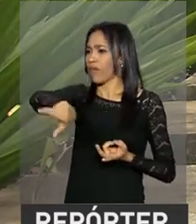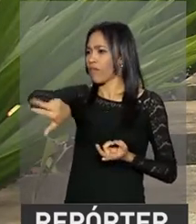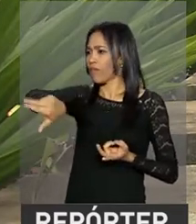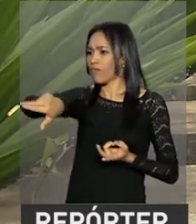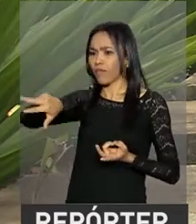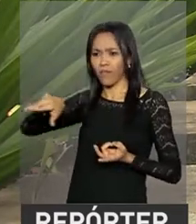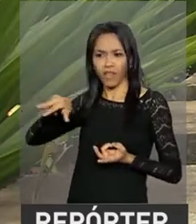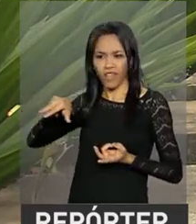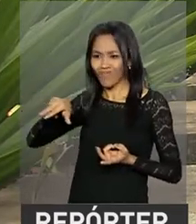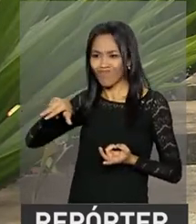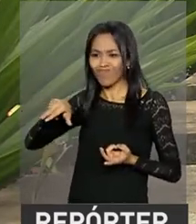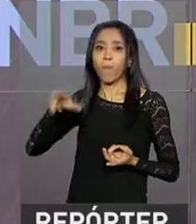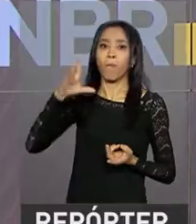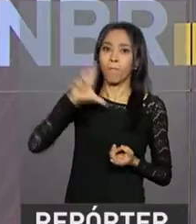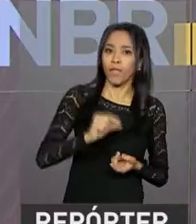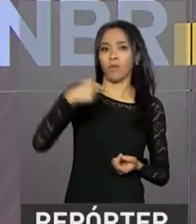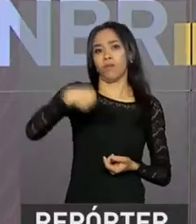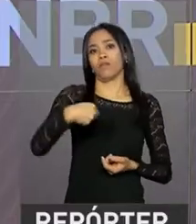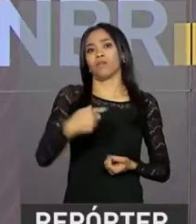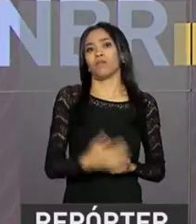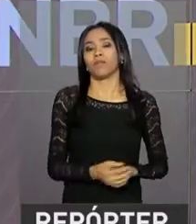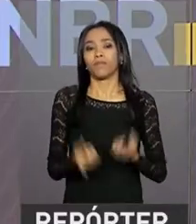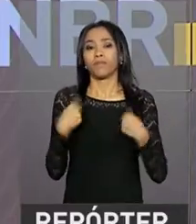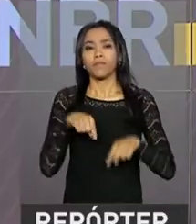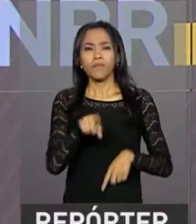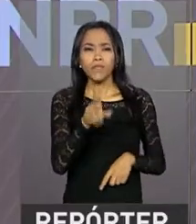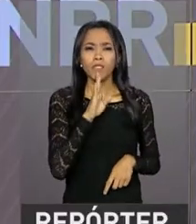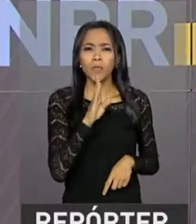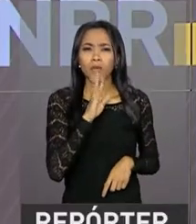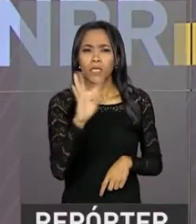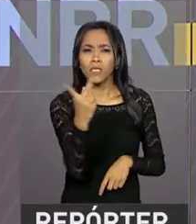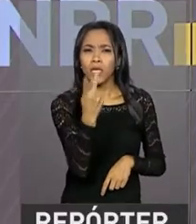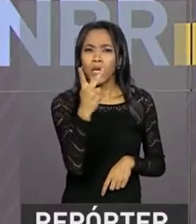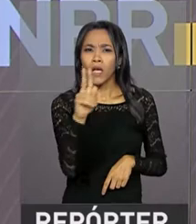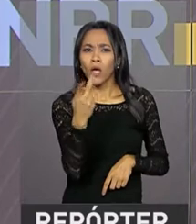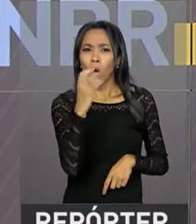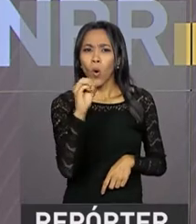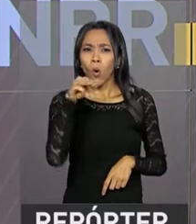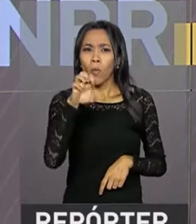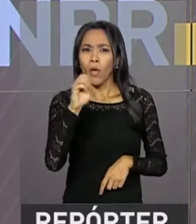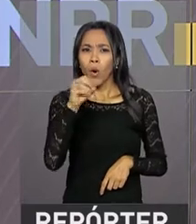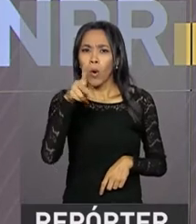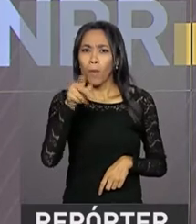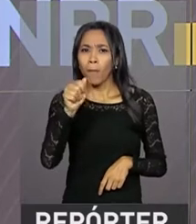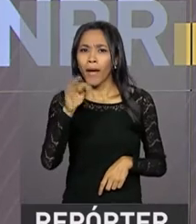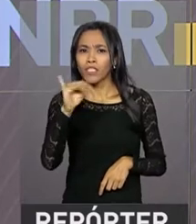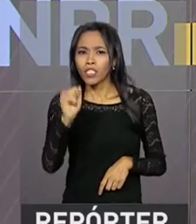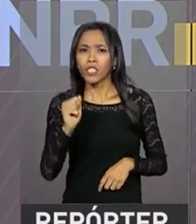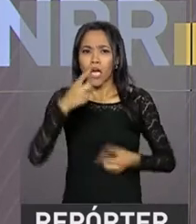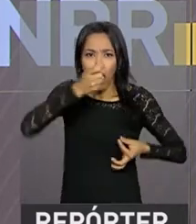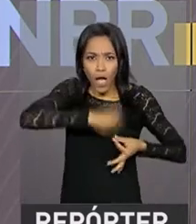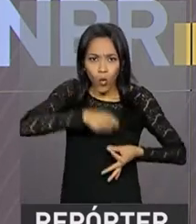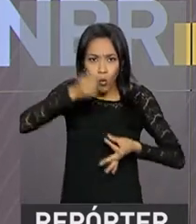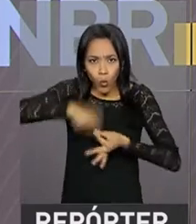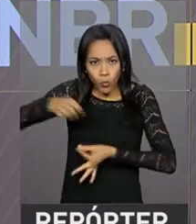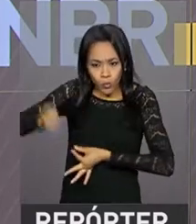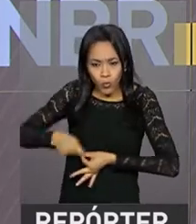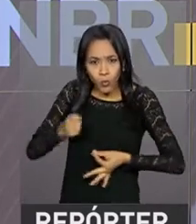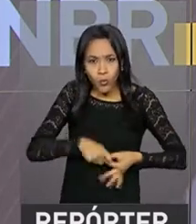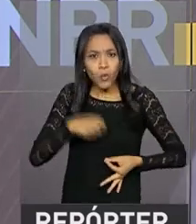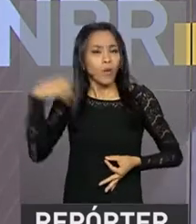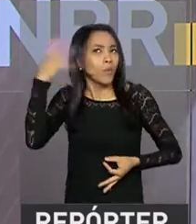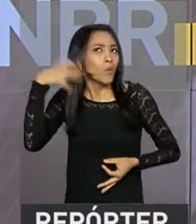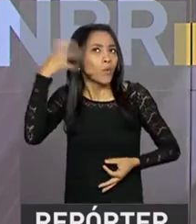disponíveis no mercado você conhece homeopatia acupuntura musicoterapia meditação